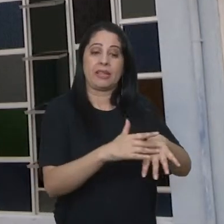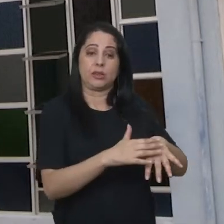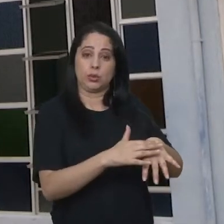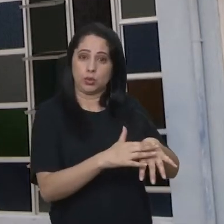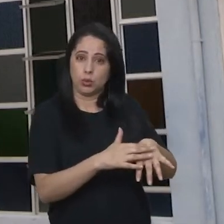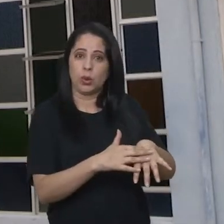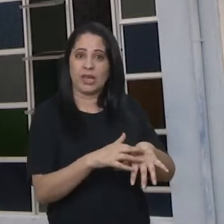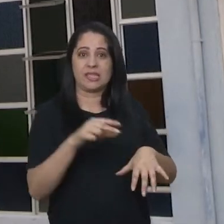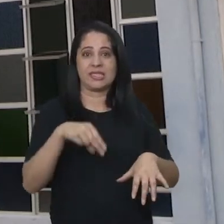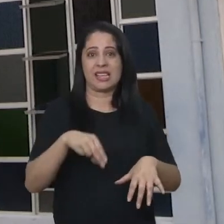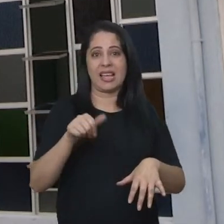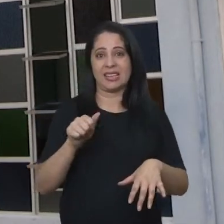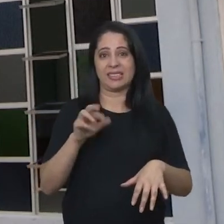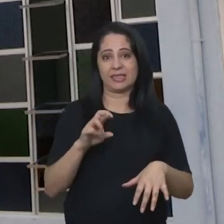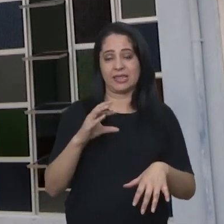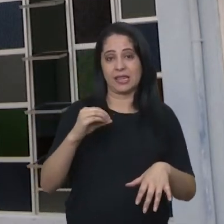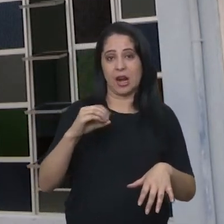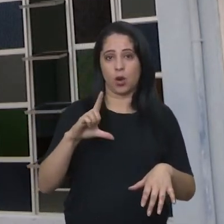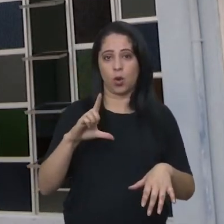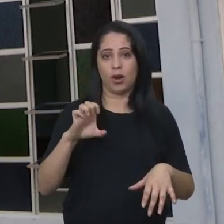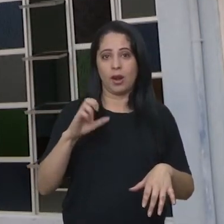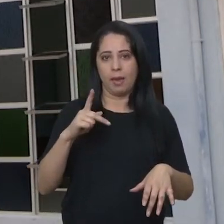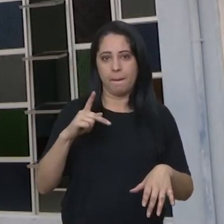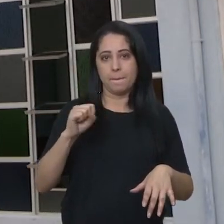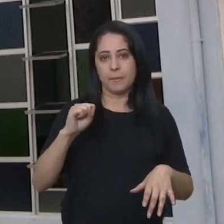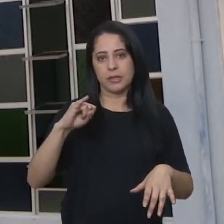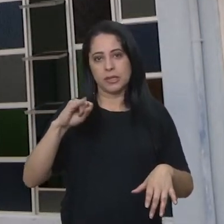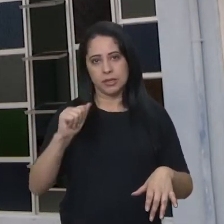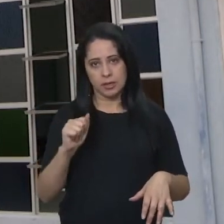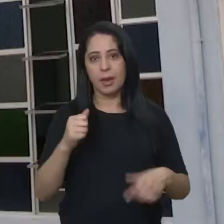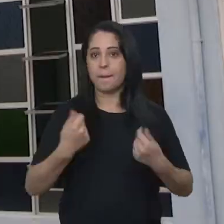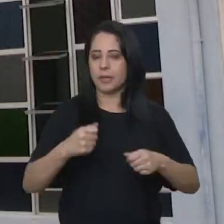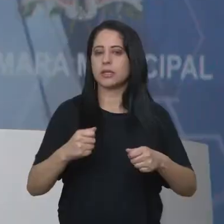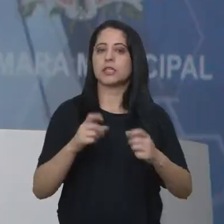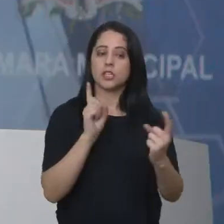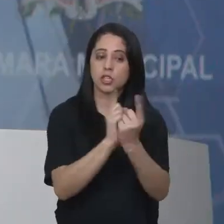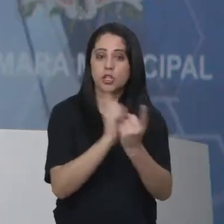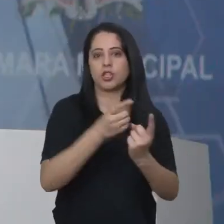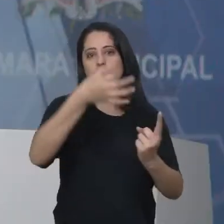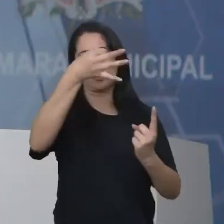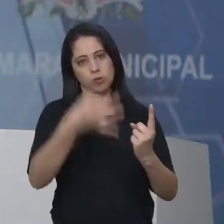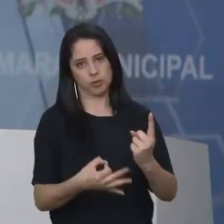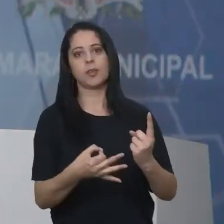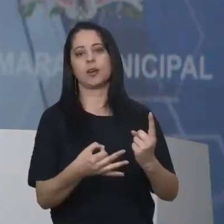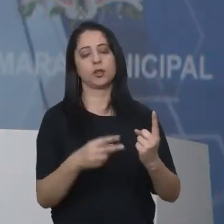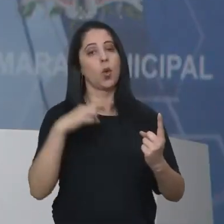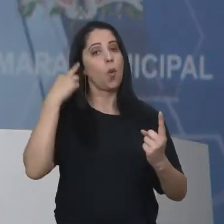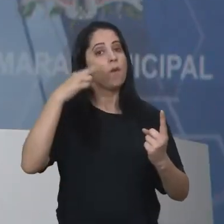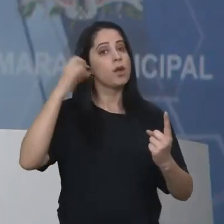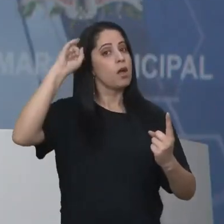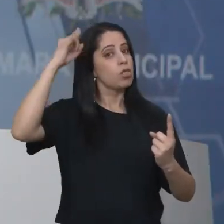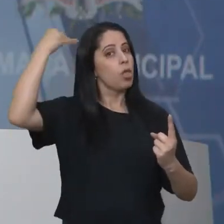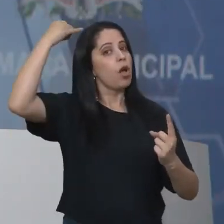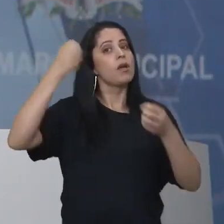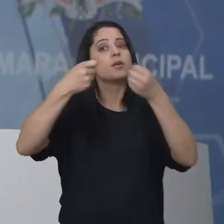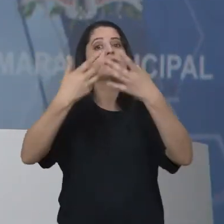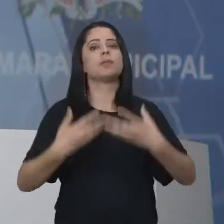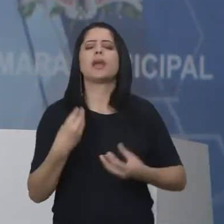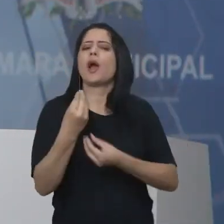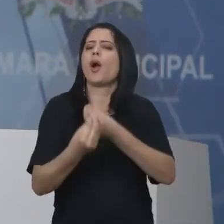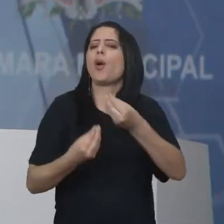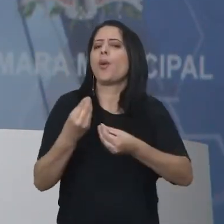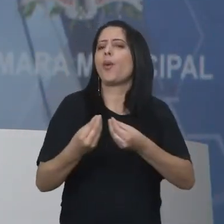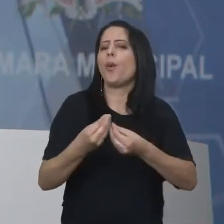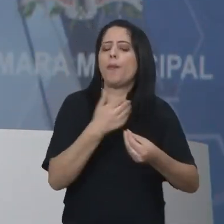revelam quanto a rede de saúde precisa de atendimento especializado completo. E o vereador Dr. José Cláudio explica de que forma o